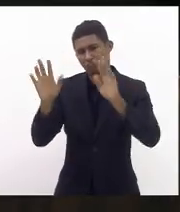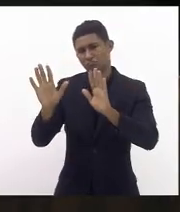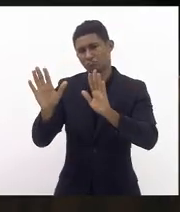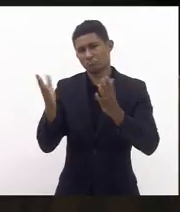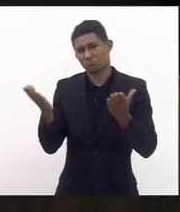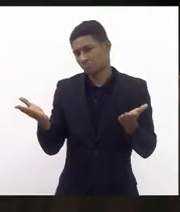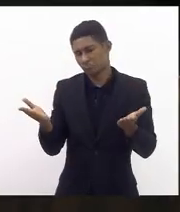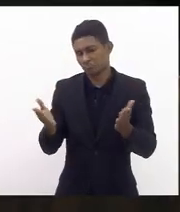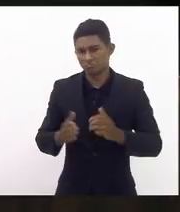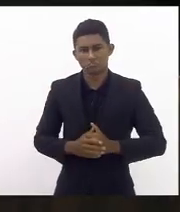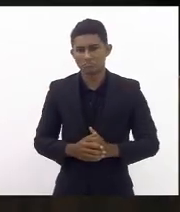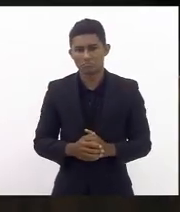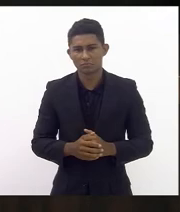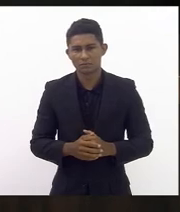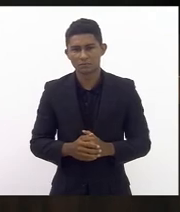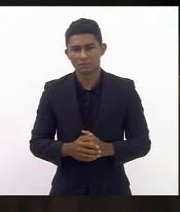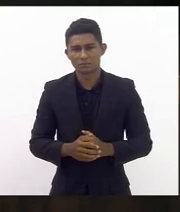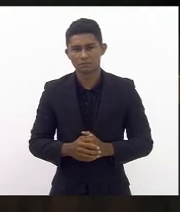não.